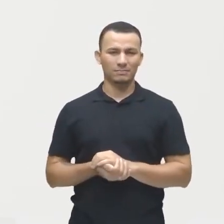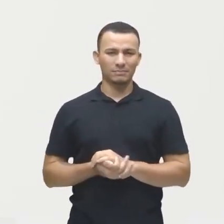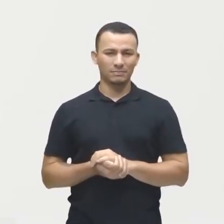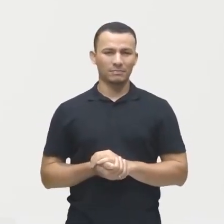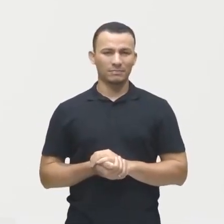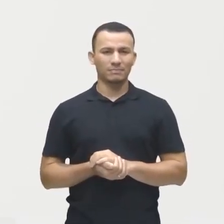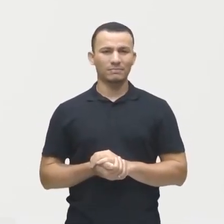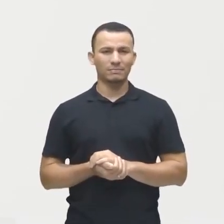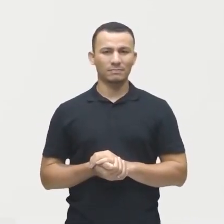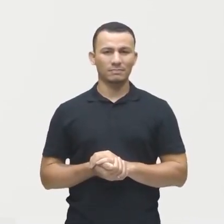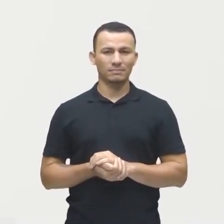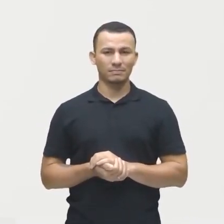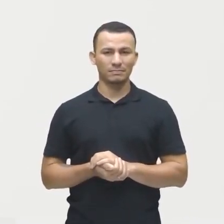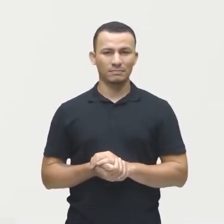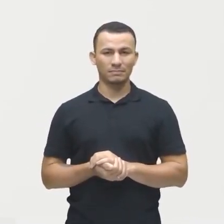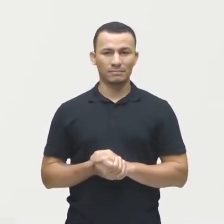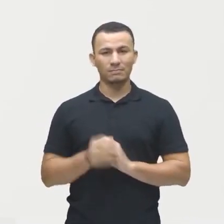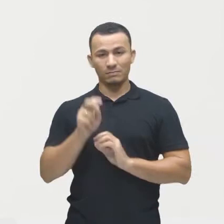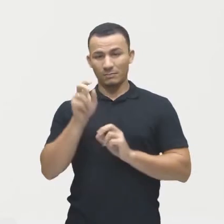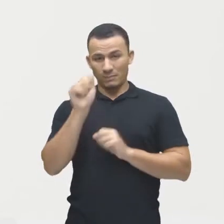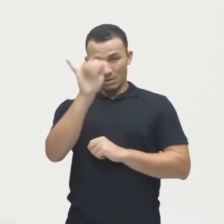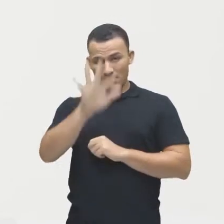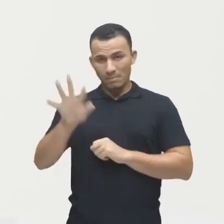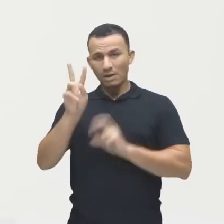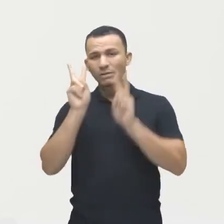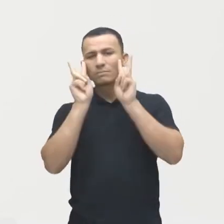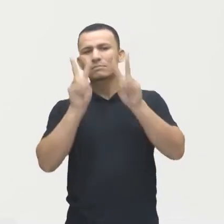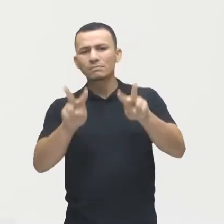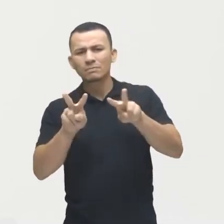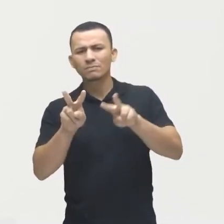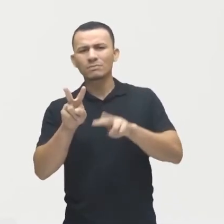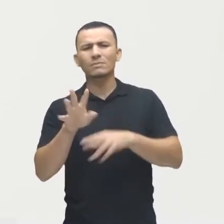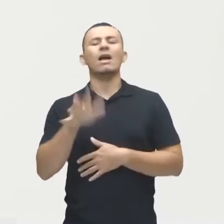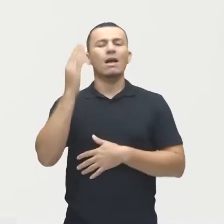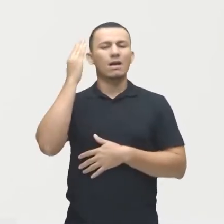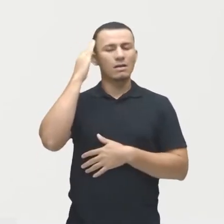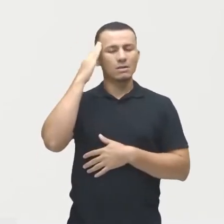Vamos entender aqui pela imagem que trata-se de um homem.